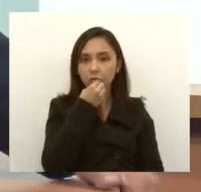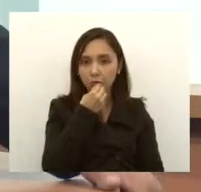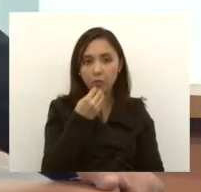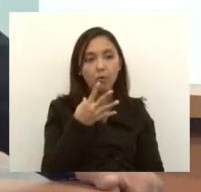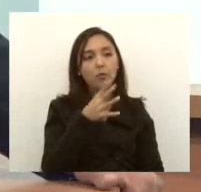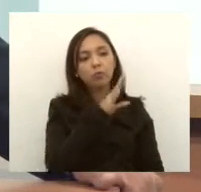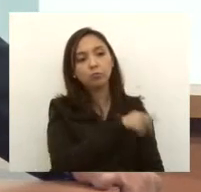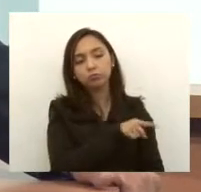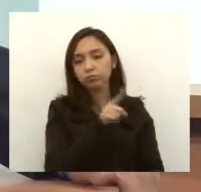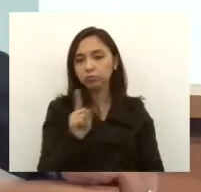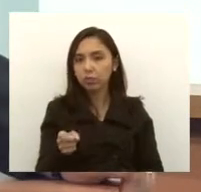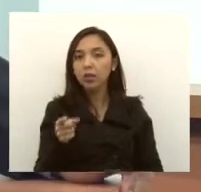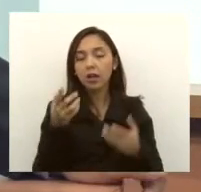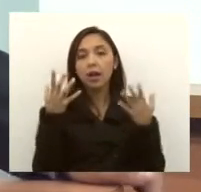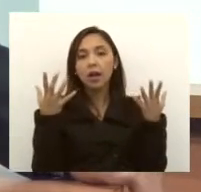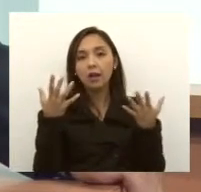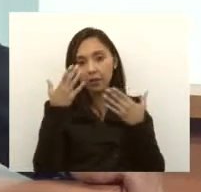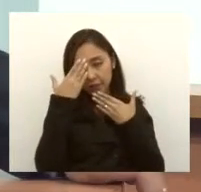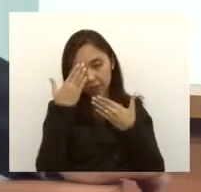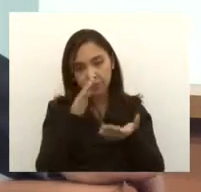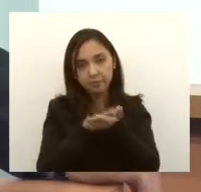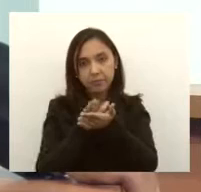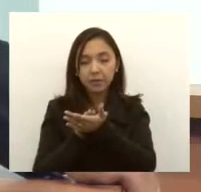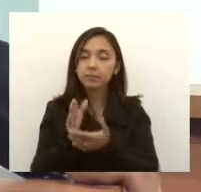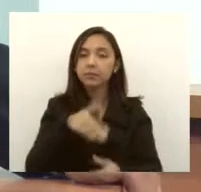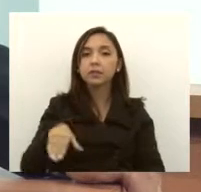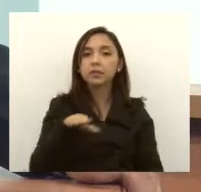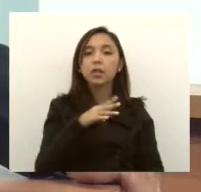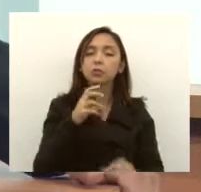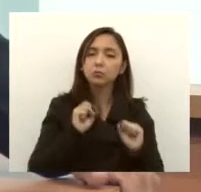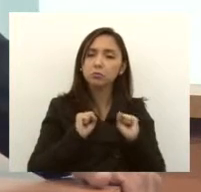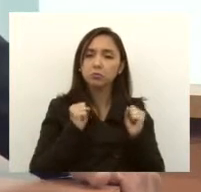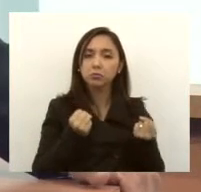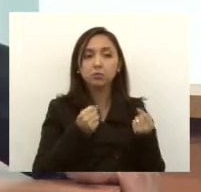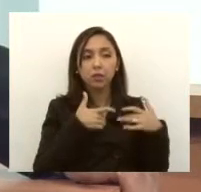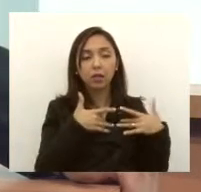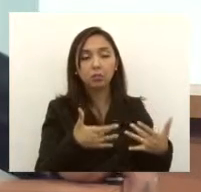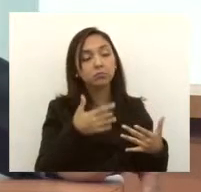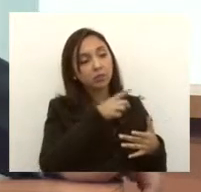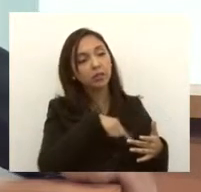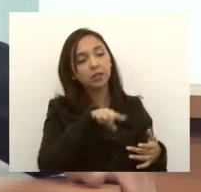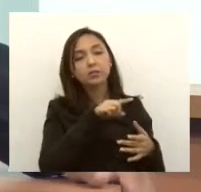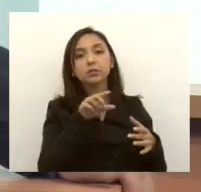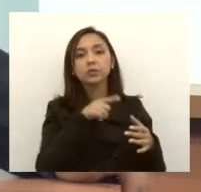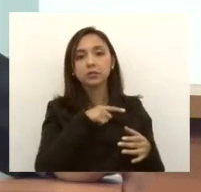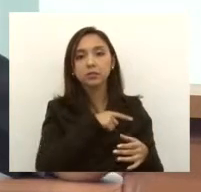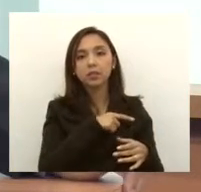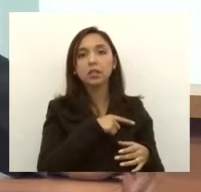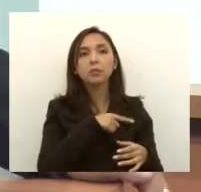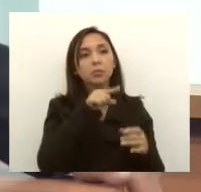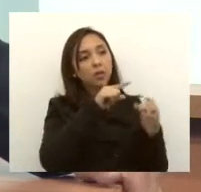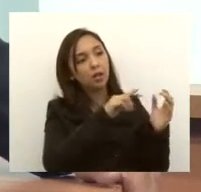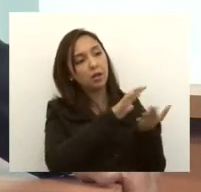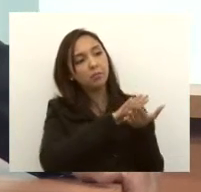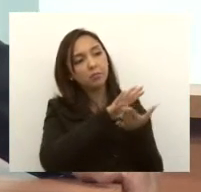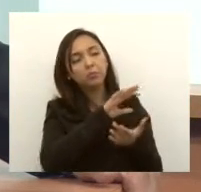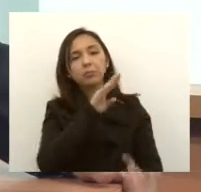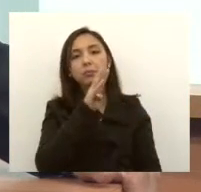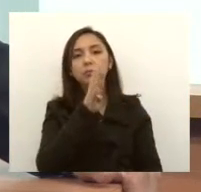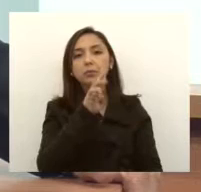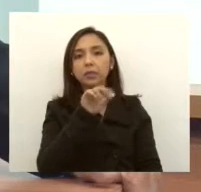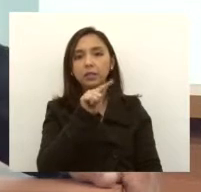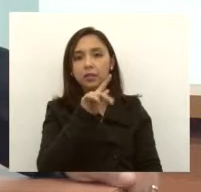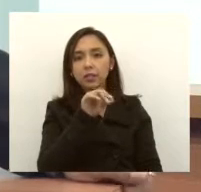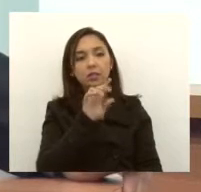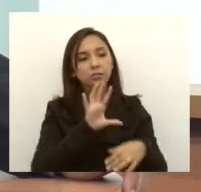as partes. Então quero aqui parabenizar aos que se mobilizaram para que nós tenhamos uma Brigadeiro Faria Lima